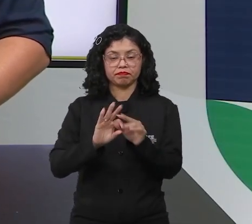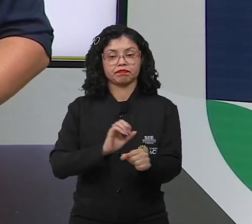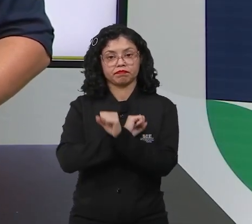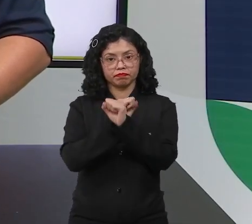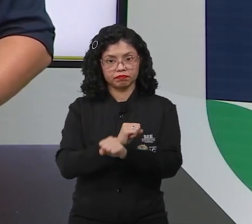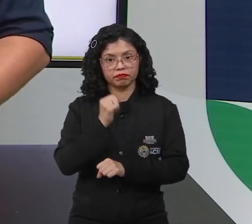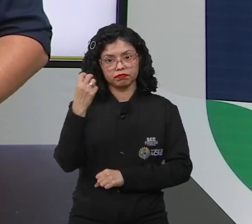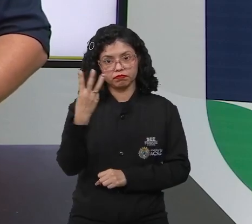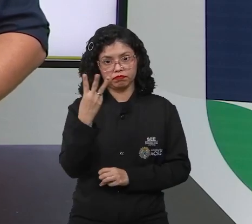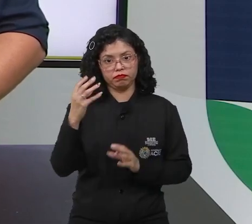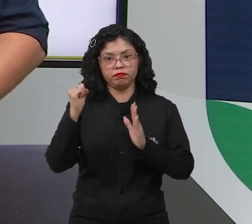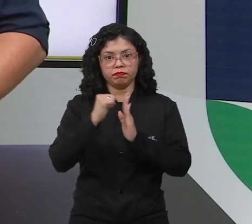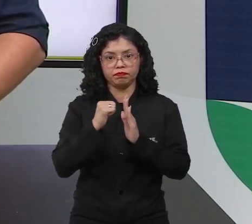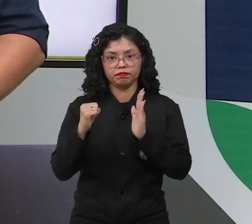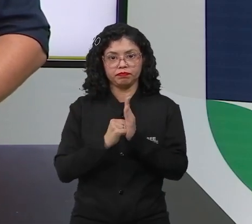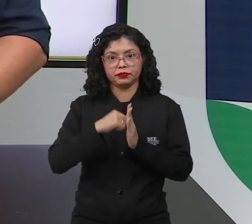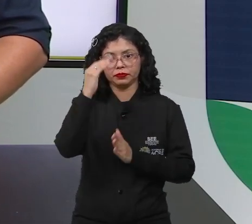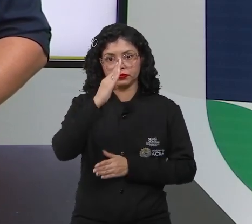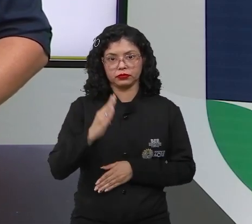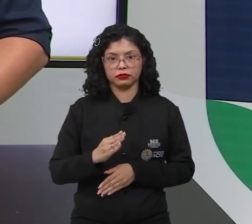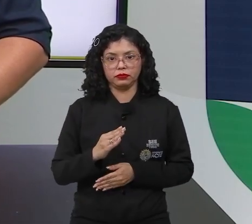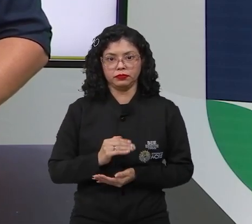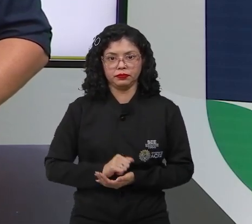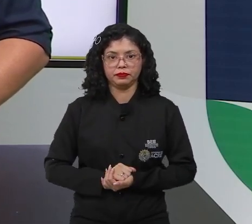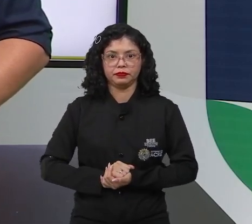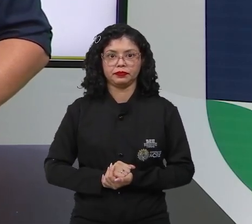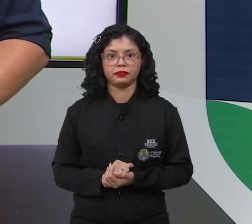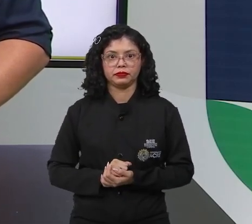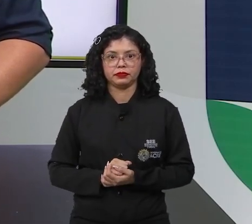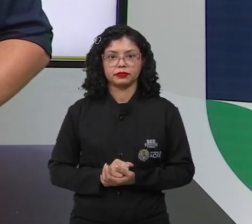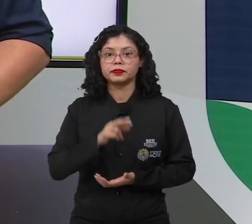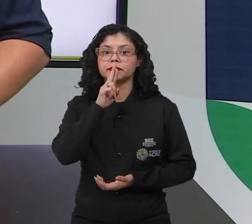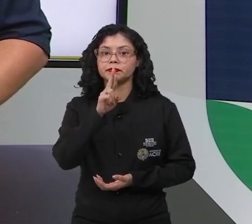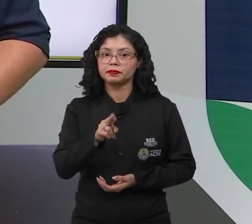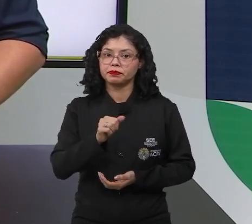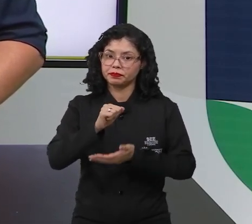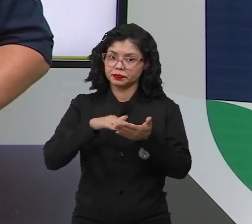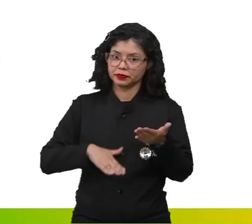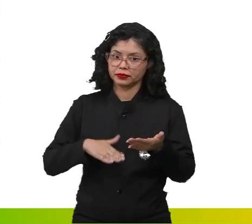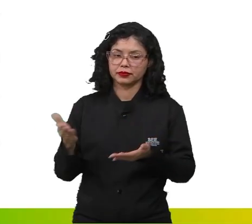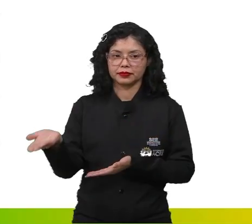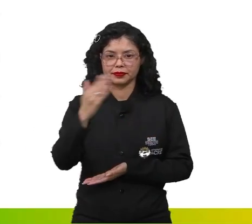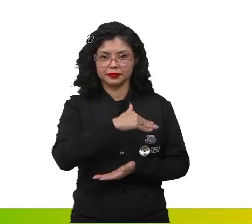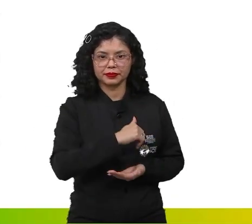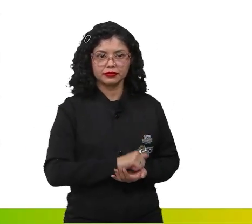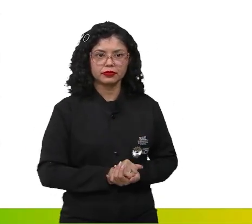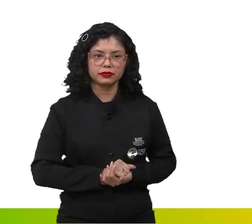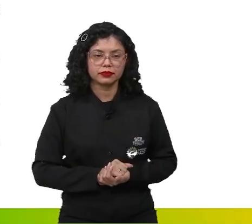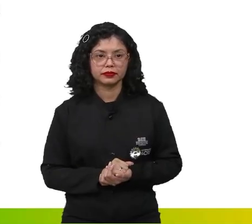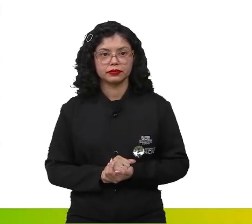mais de 3 séculos no Brasil. Vamos resolver aqui uma atividade. Vem comigo.